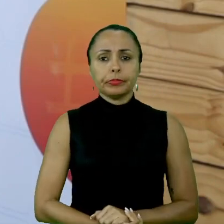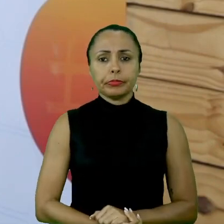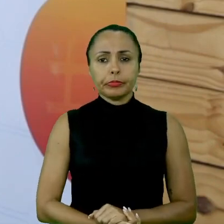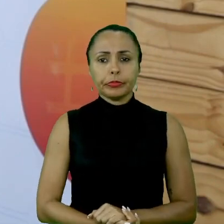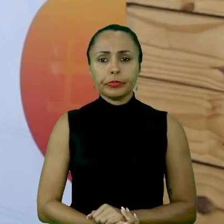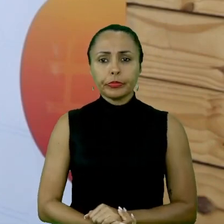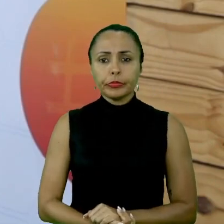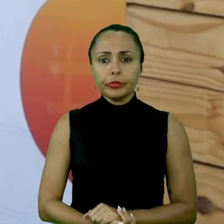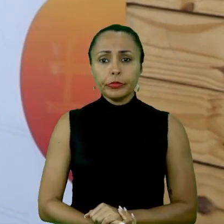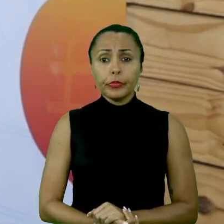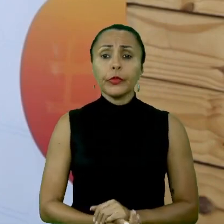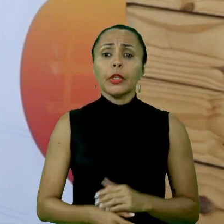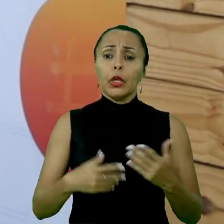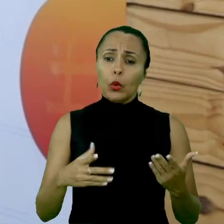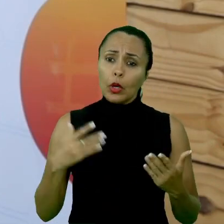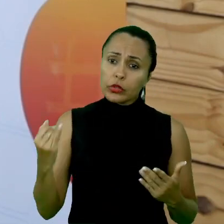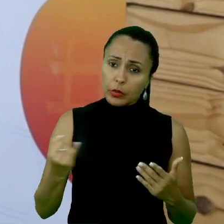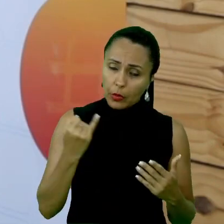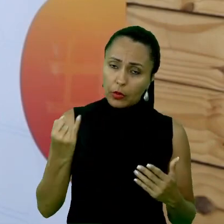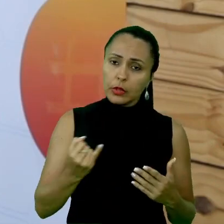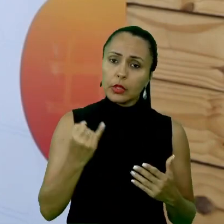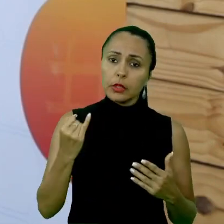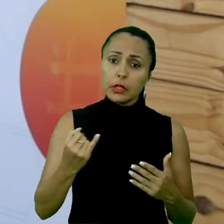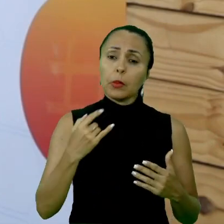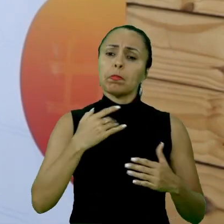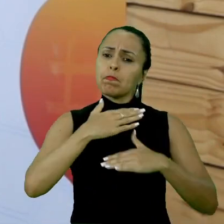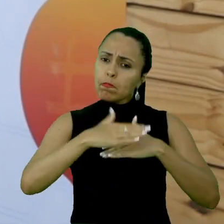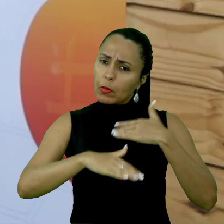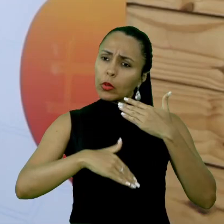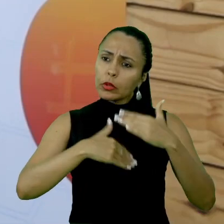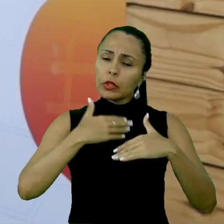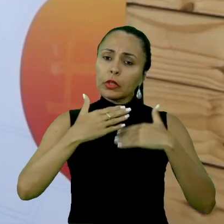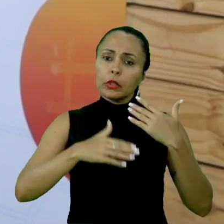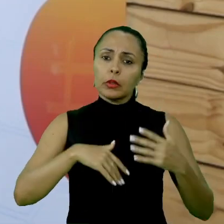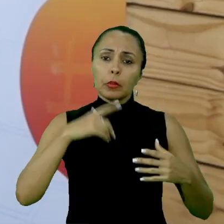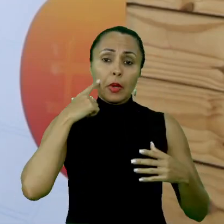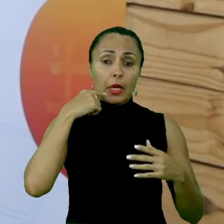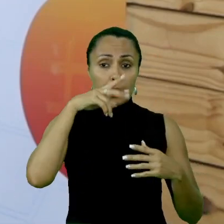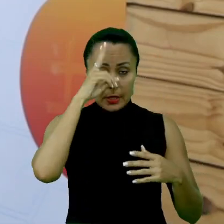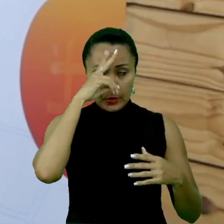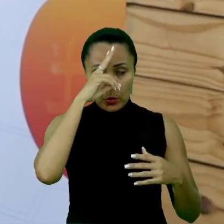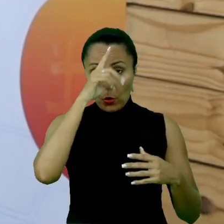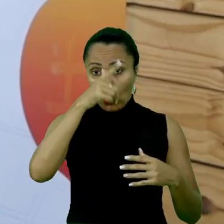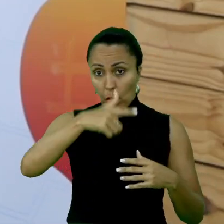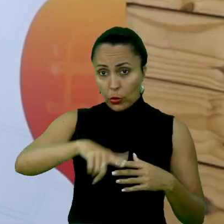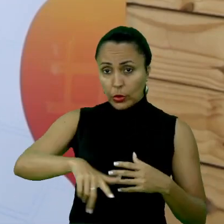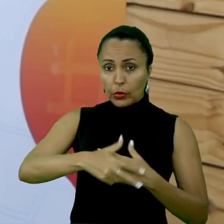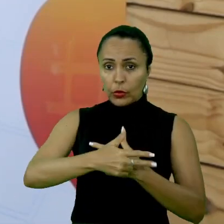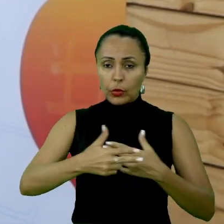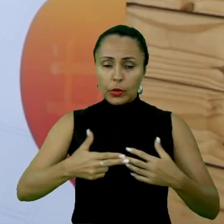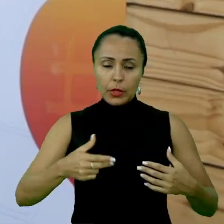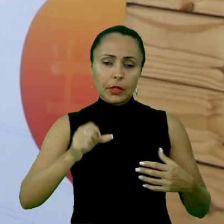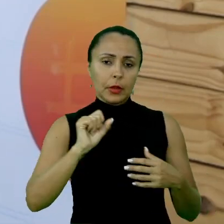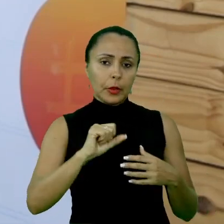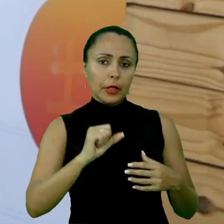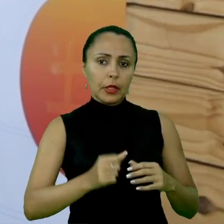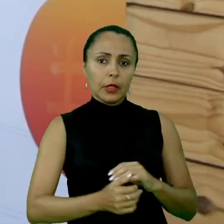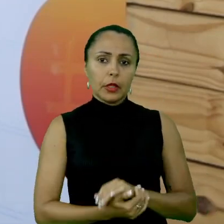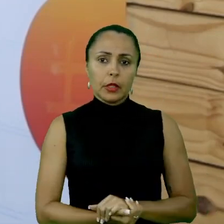Eu acho muito interessante esses processos, mas me lembrou uma outra coisa que eu acho que cabe a gente trazer para